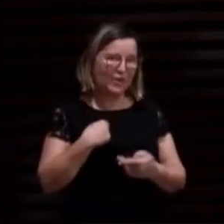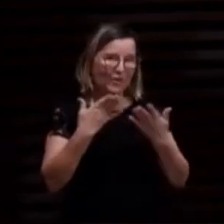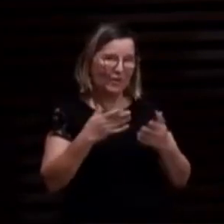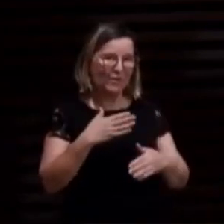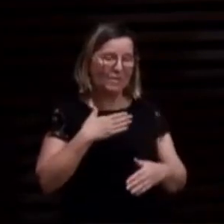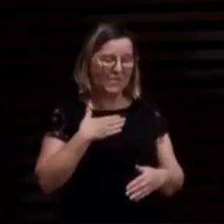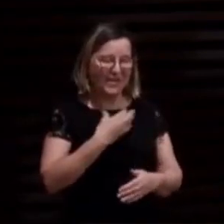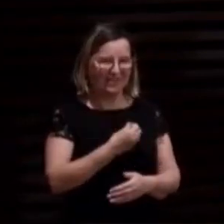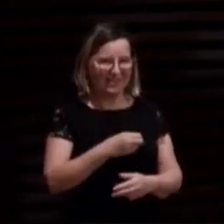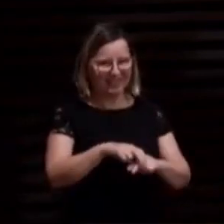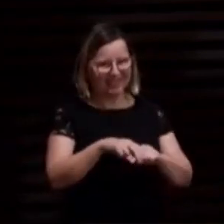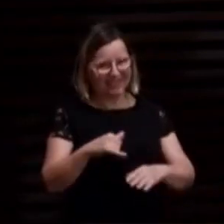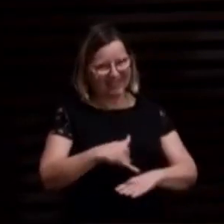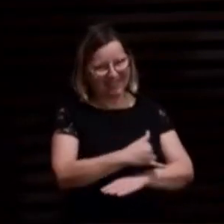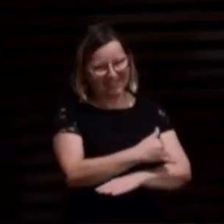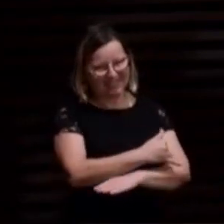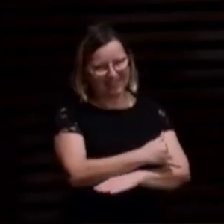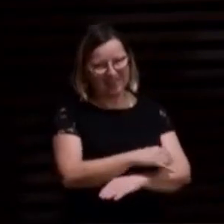pelas ovelhas.